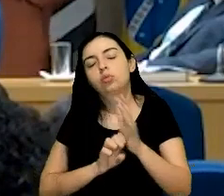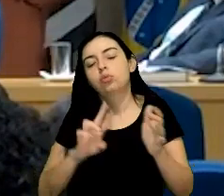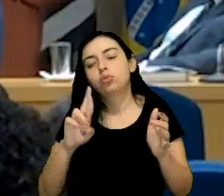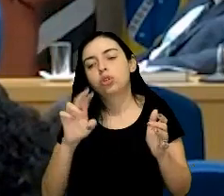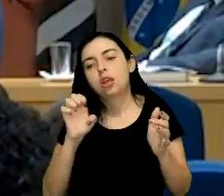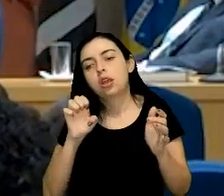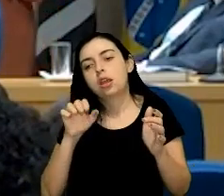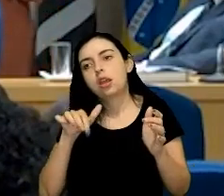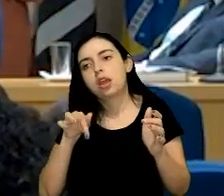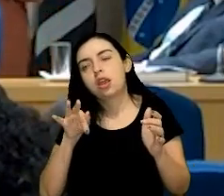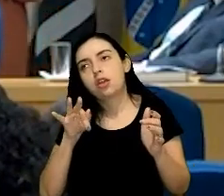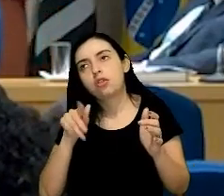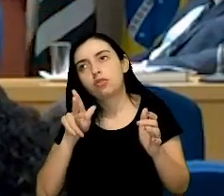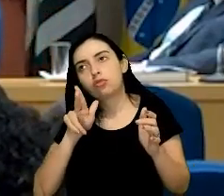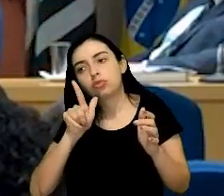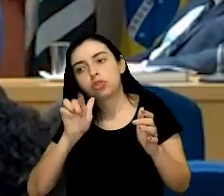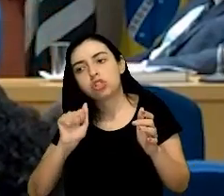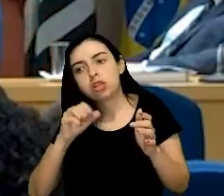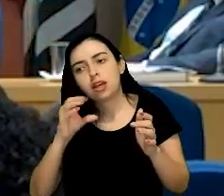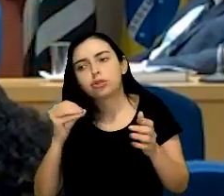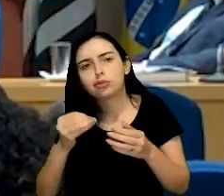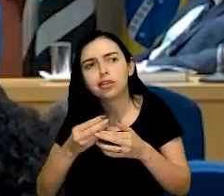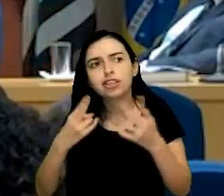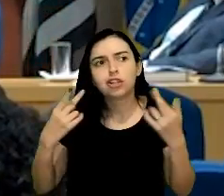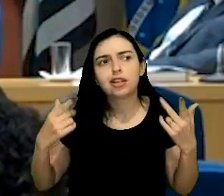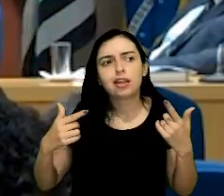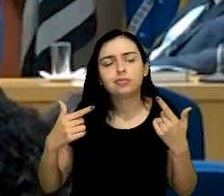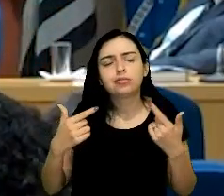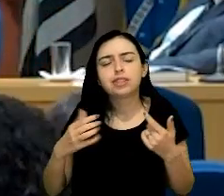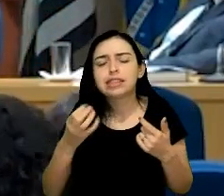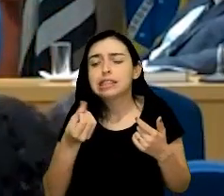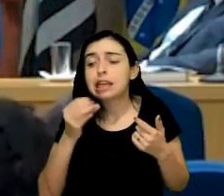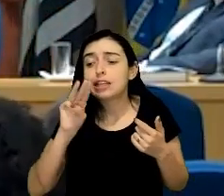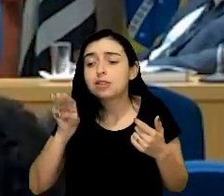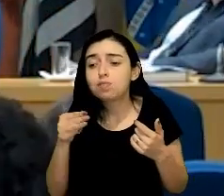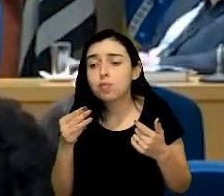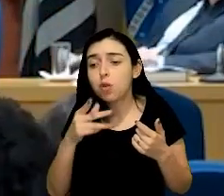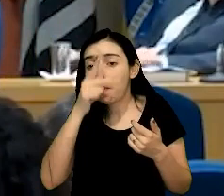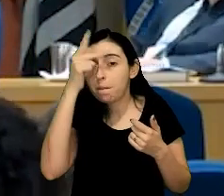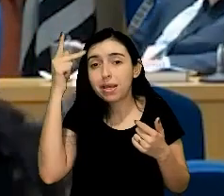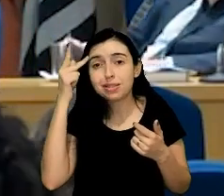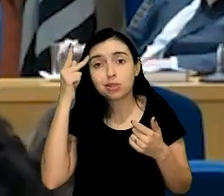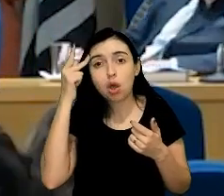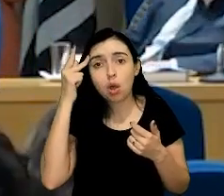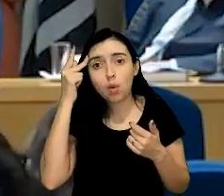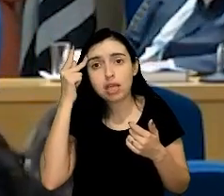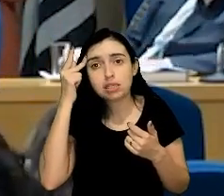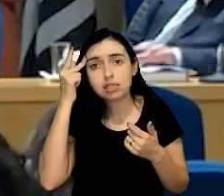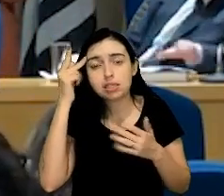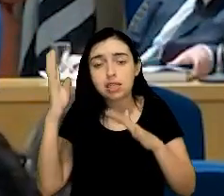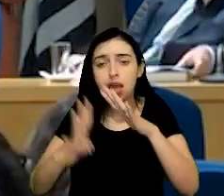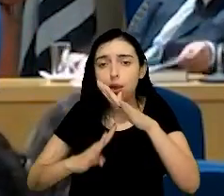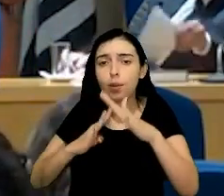olha a inoperância, né? Porque são só 6 mil pessoas, gente. São 6 mil refugiados nesse país. O